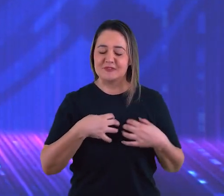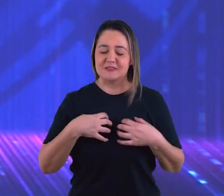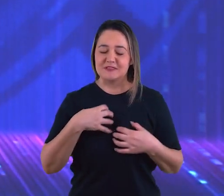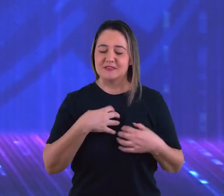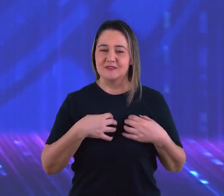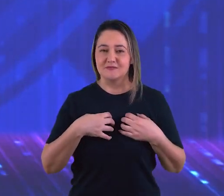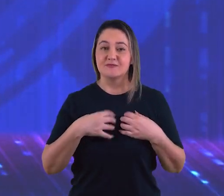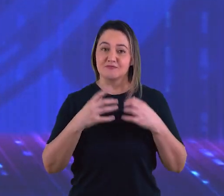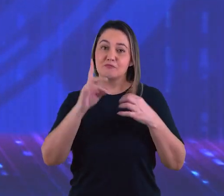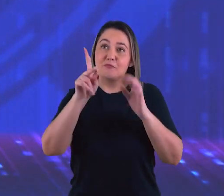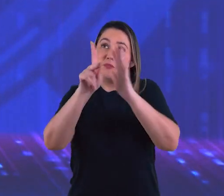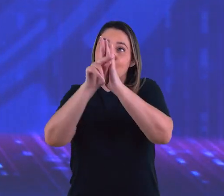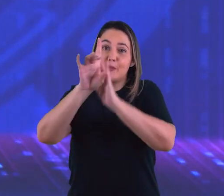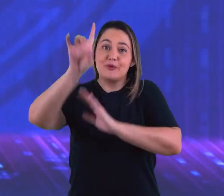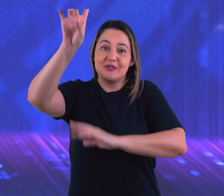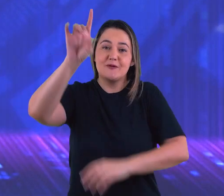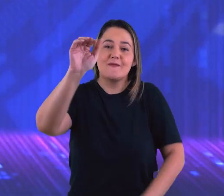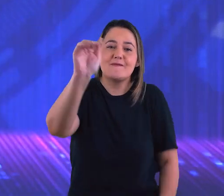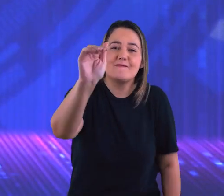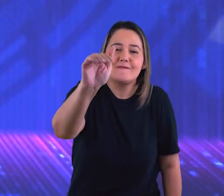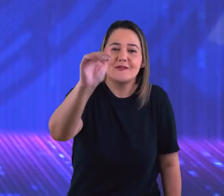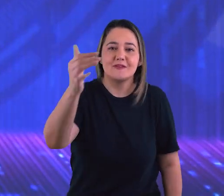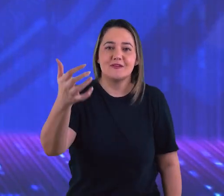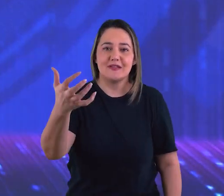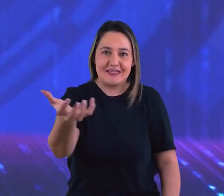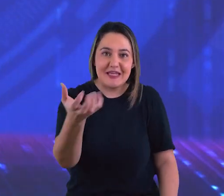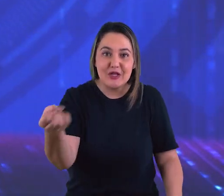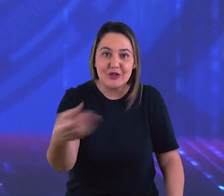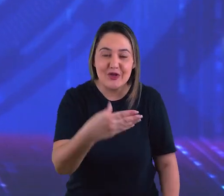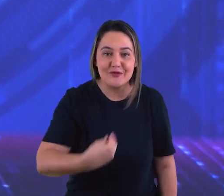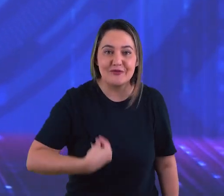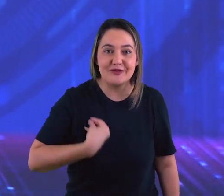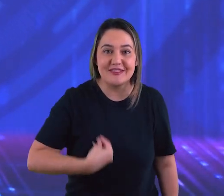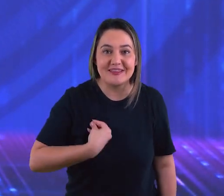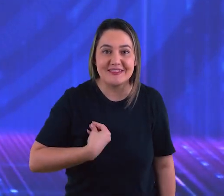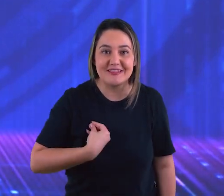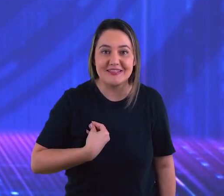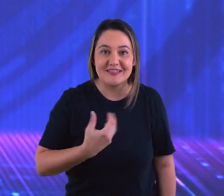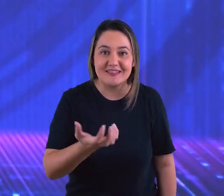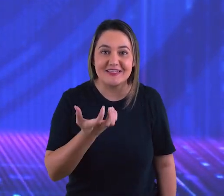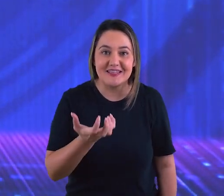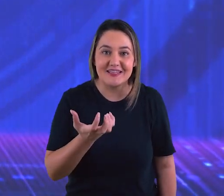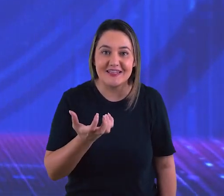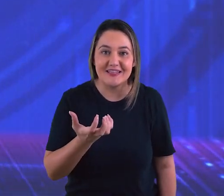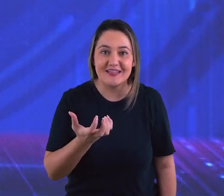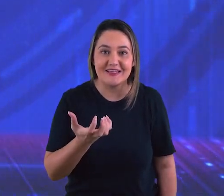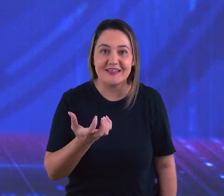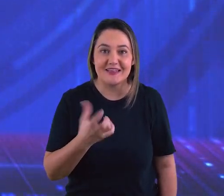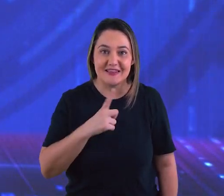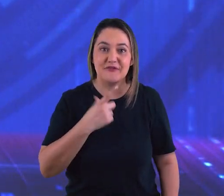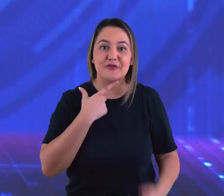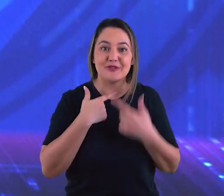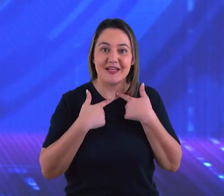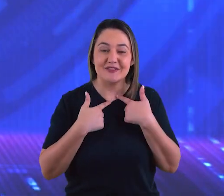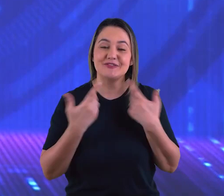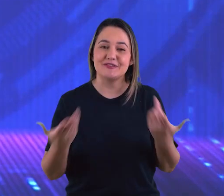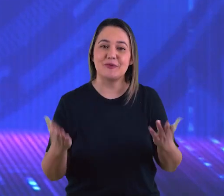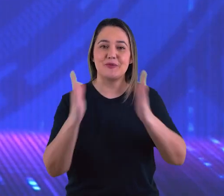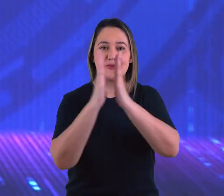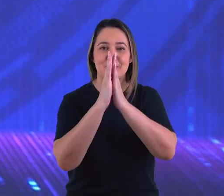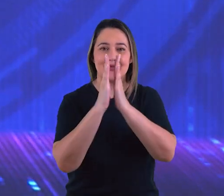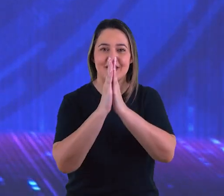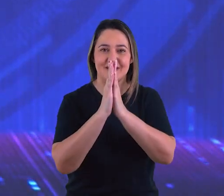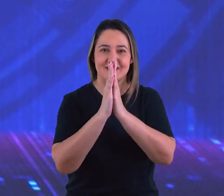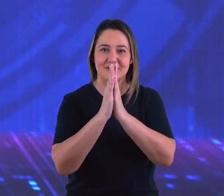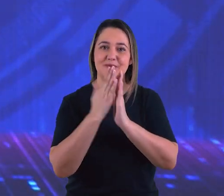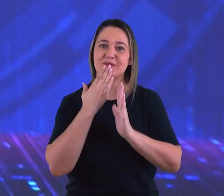quem chama você para uma nova vida. Está disposto a viver essa nova vida? Quer viver essa nova vida? Se é o seu desejo, feche os